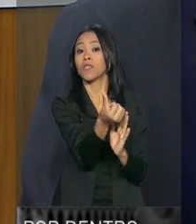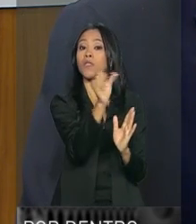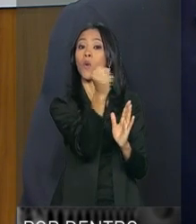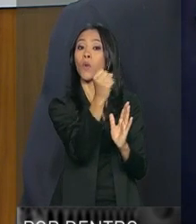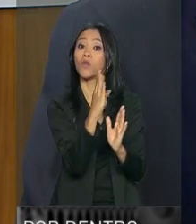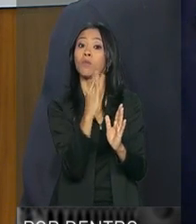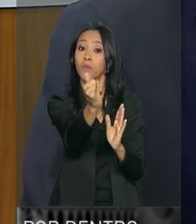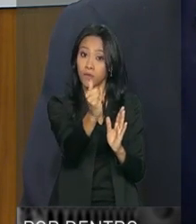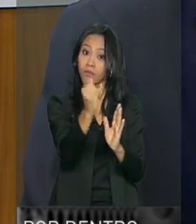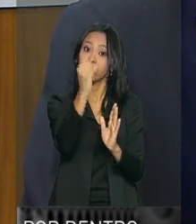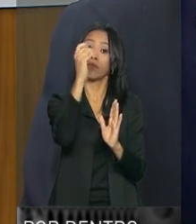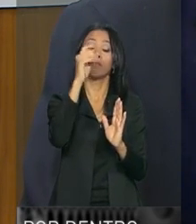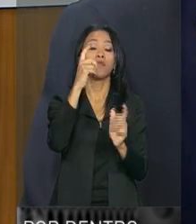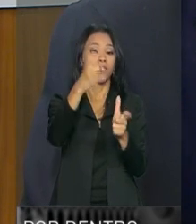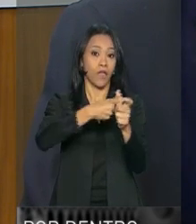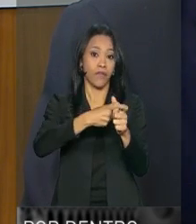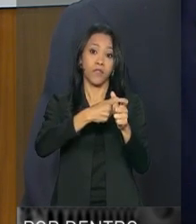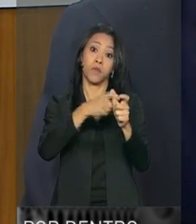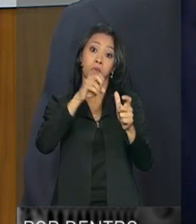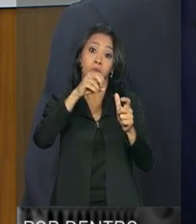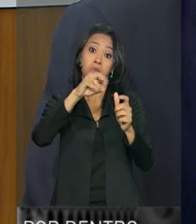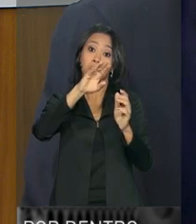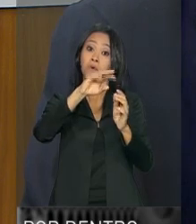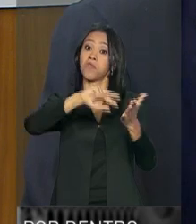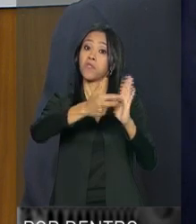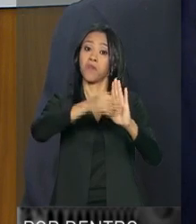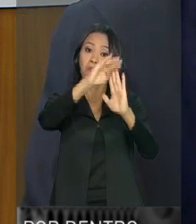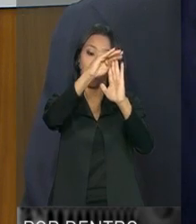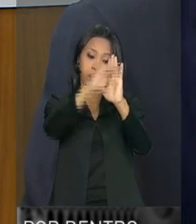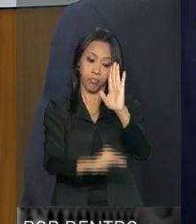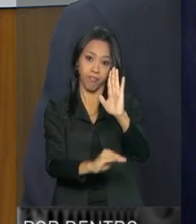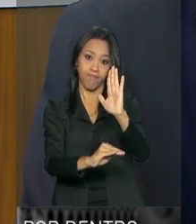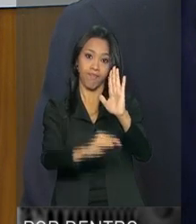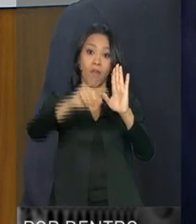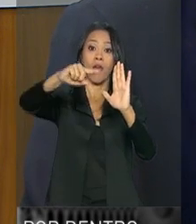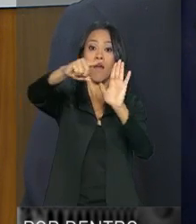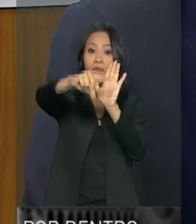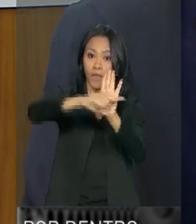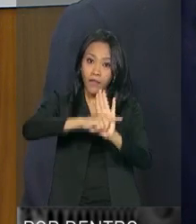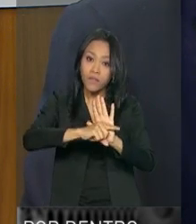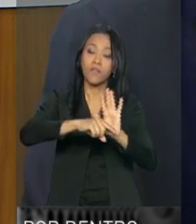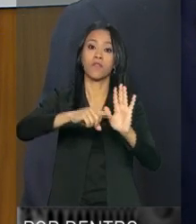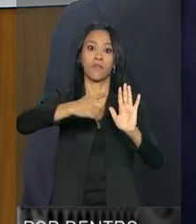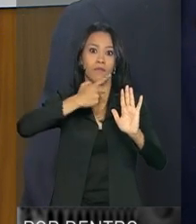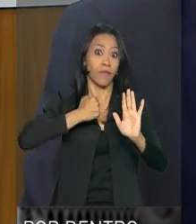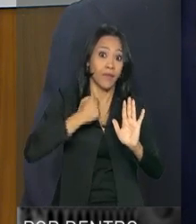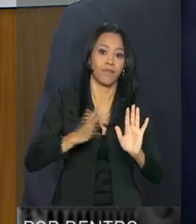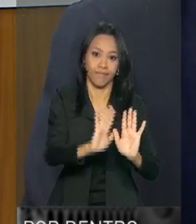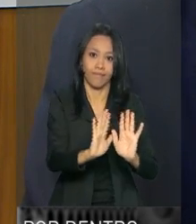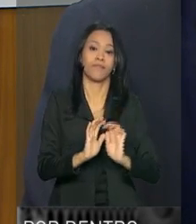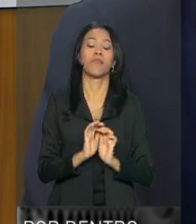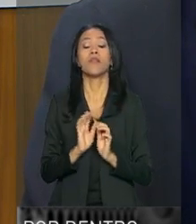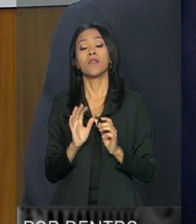não divulgamos o número é é completo do do governo teremos isso já na próxima semana mas vamos